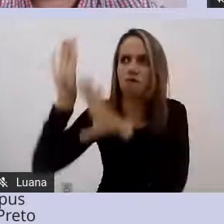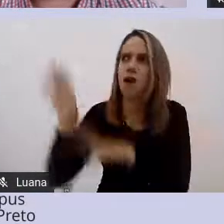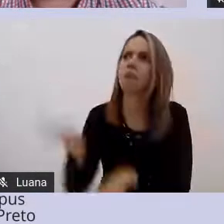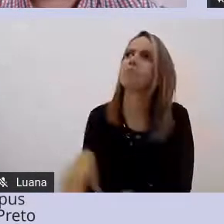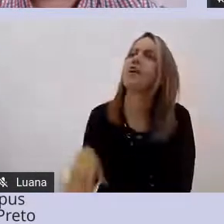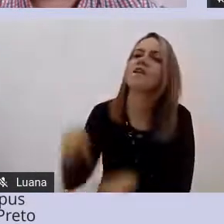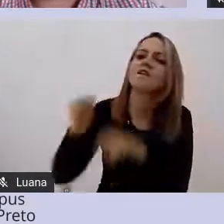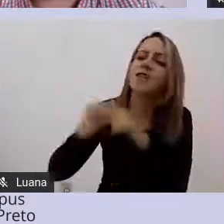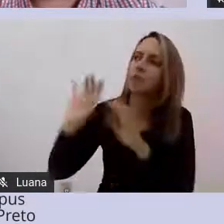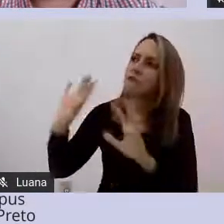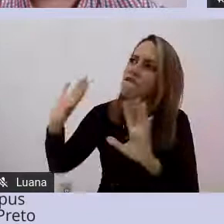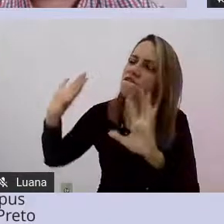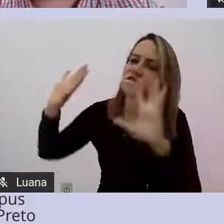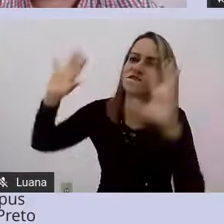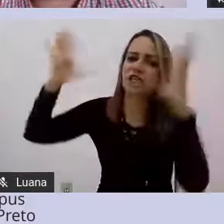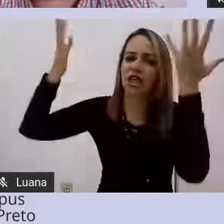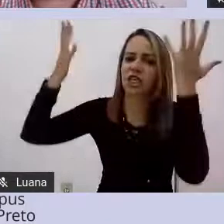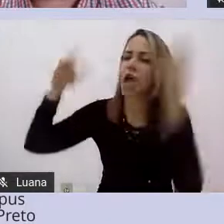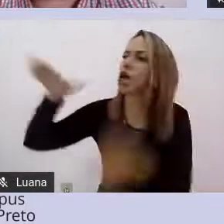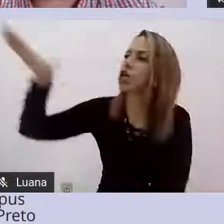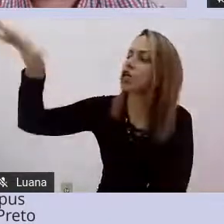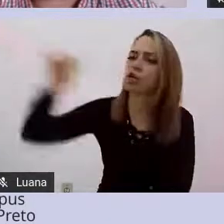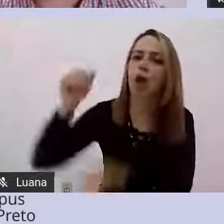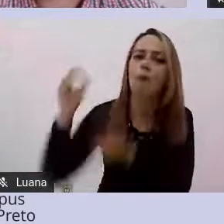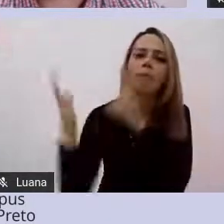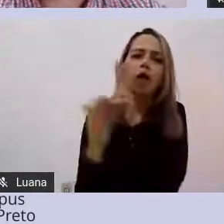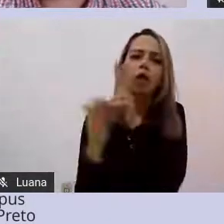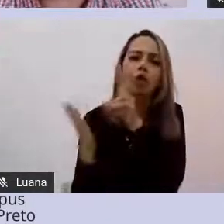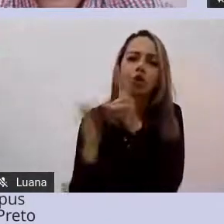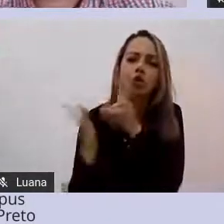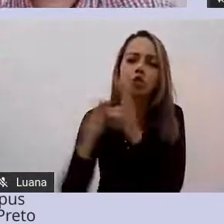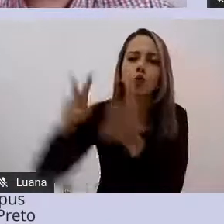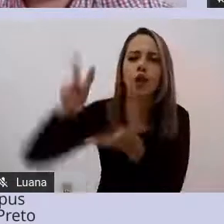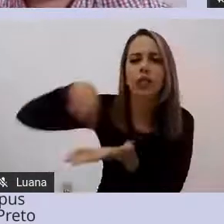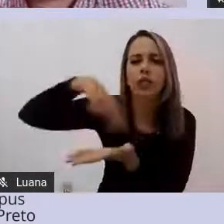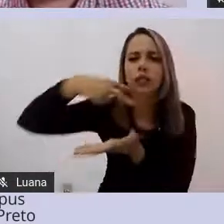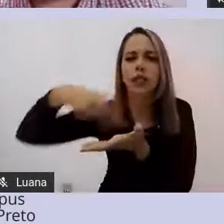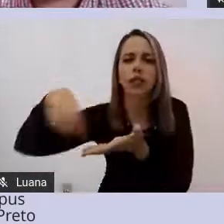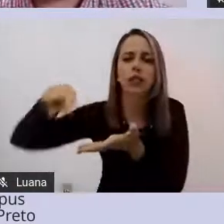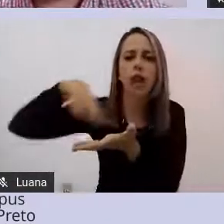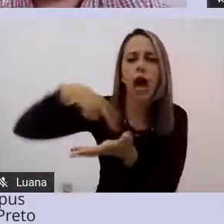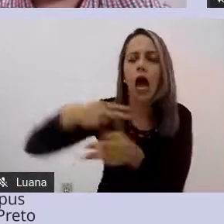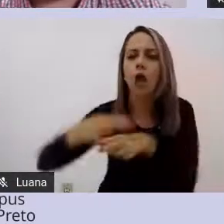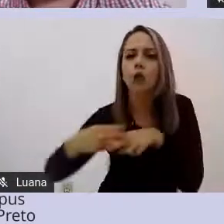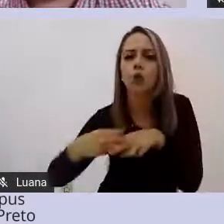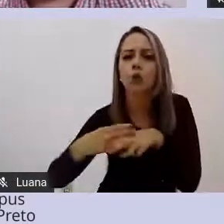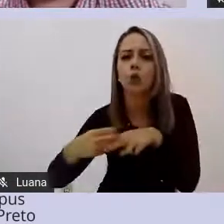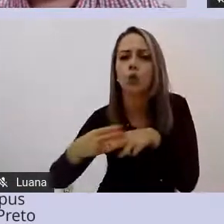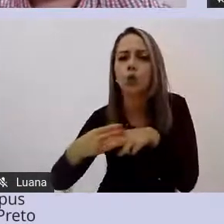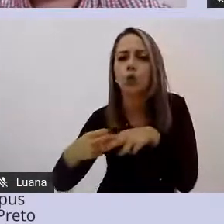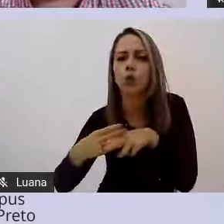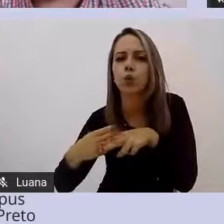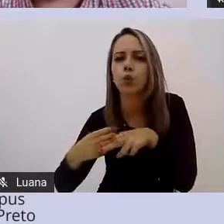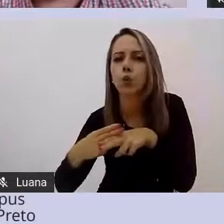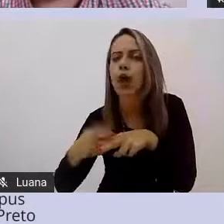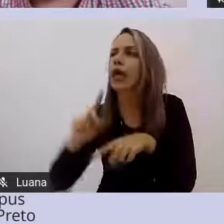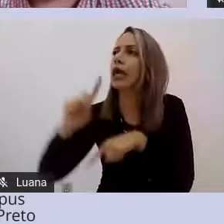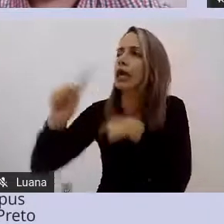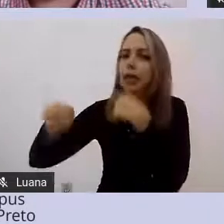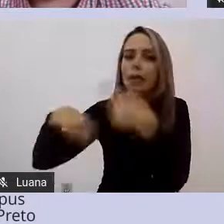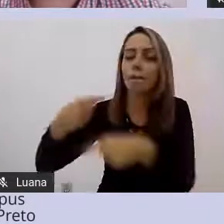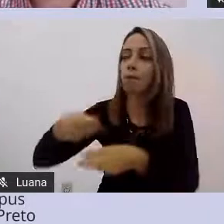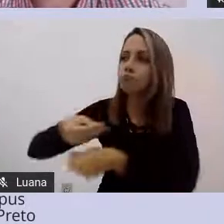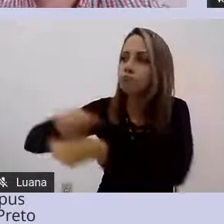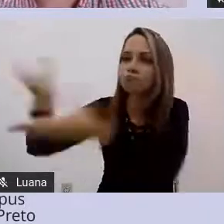os protestantes ficam horrorizados e depois ele serve para adoçar a boca de todo mundo o abacaxi cristalizado.